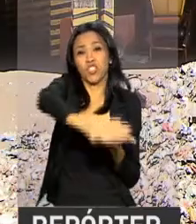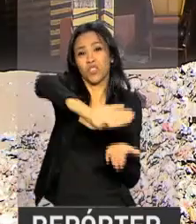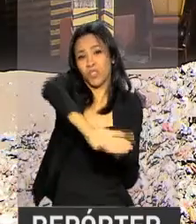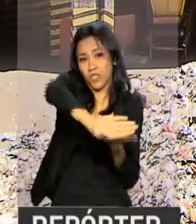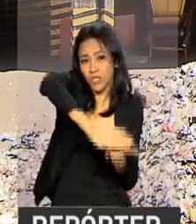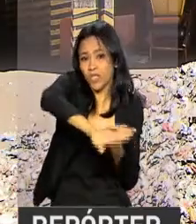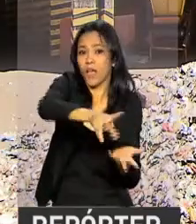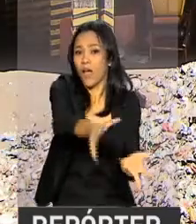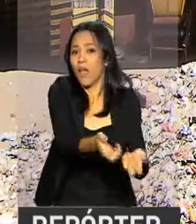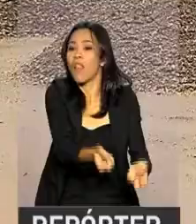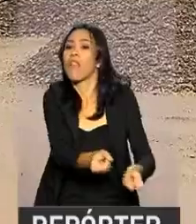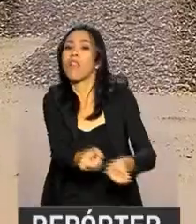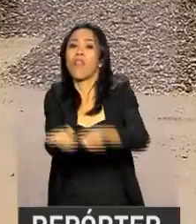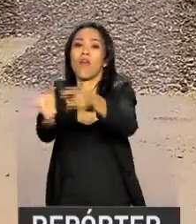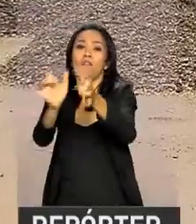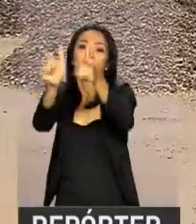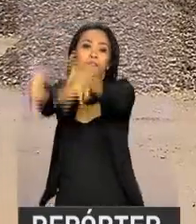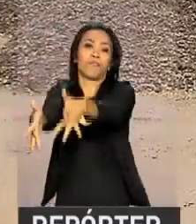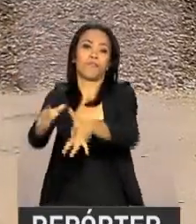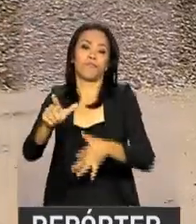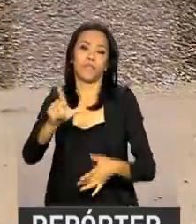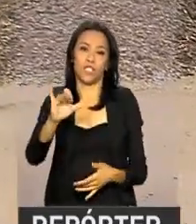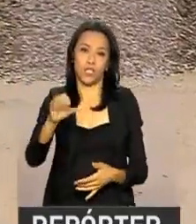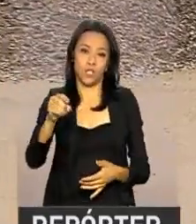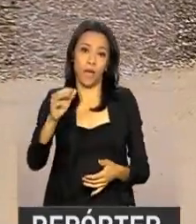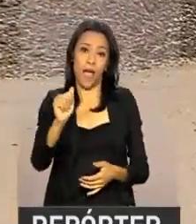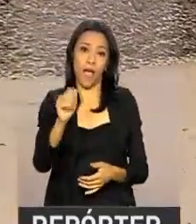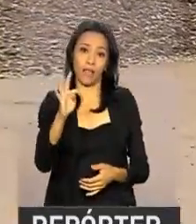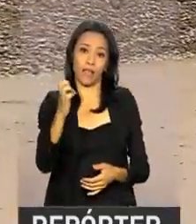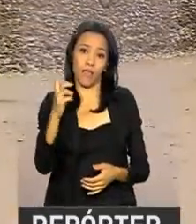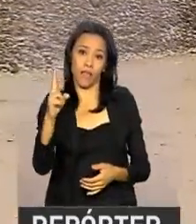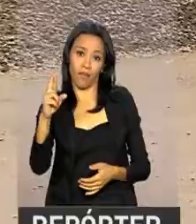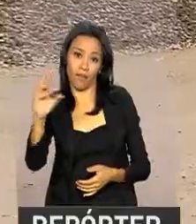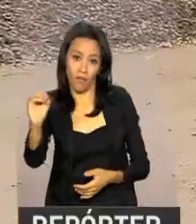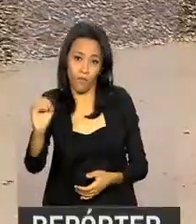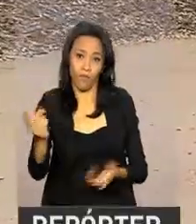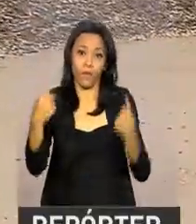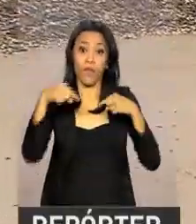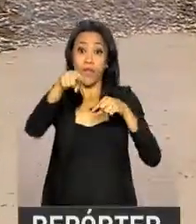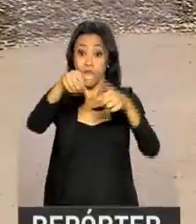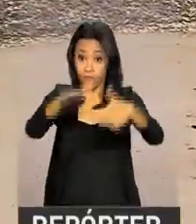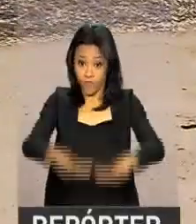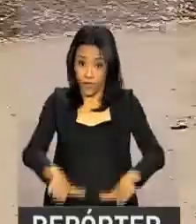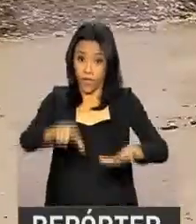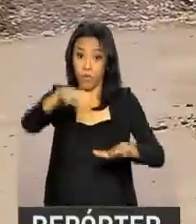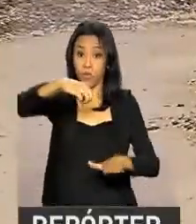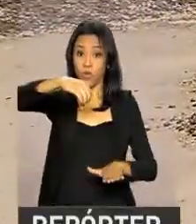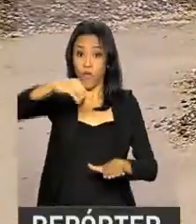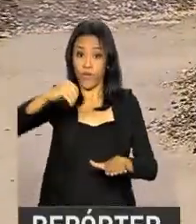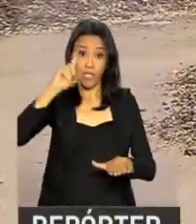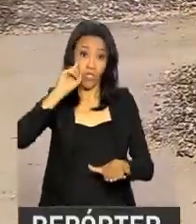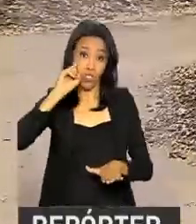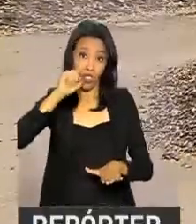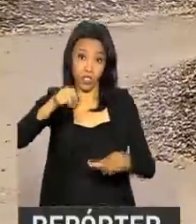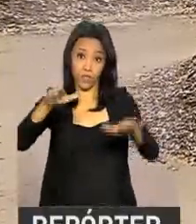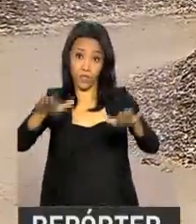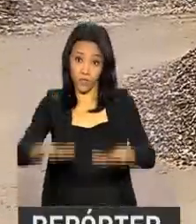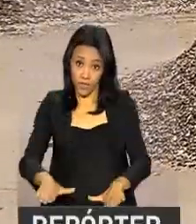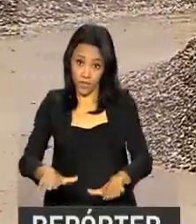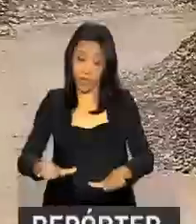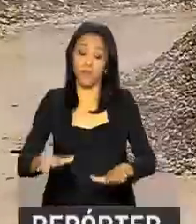e mandado para o aterro estas leituras de composto orgânico ficam aqui por 90 dias para o processo chamado de